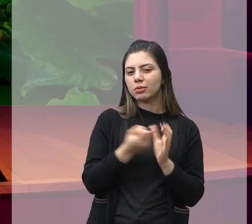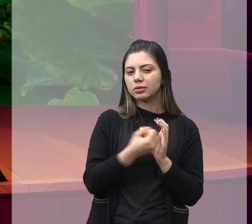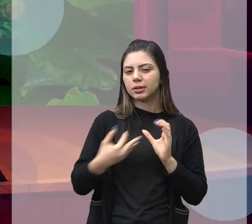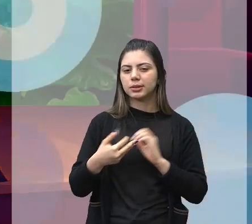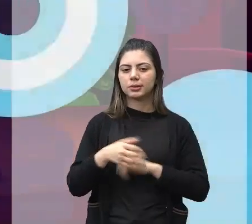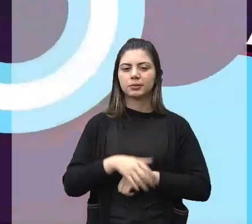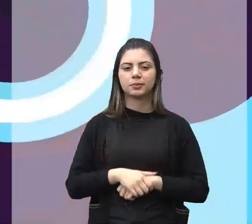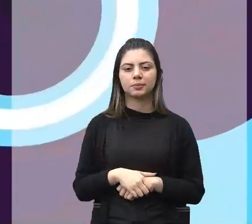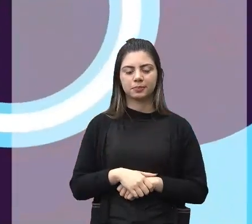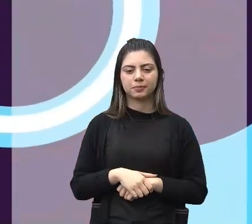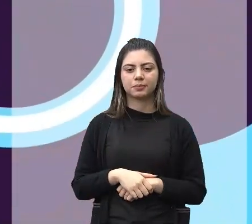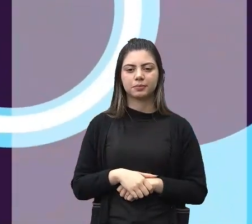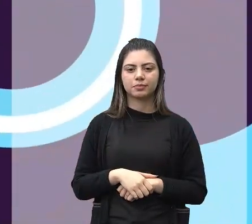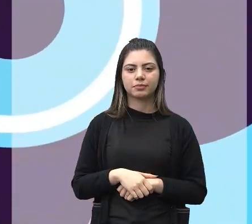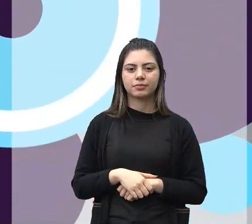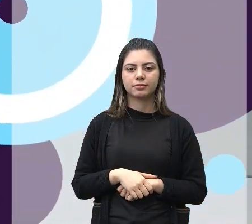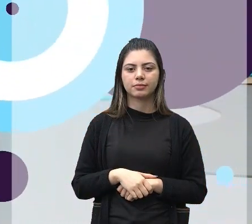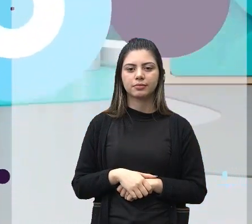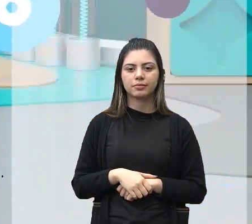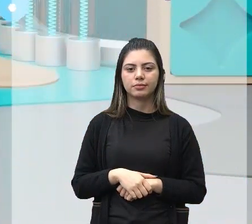caracterizações?